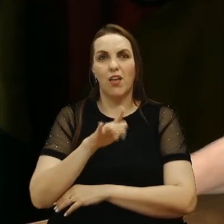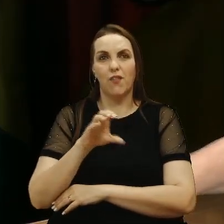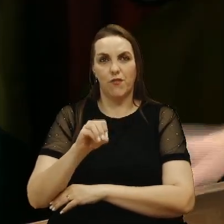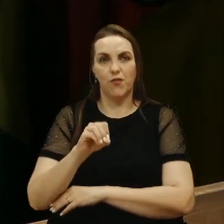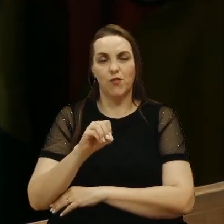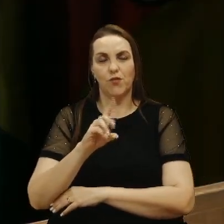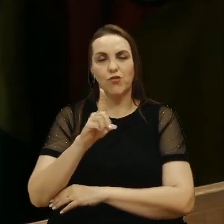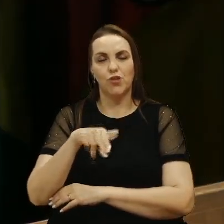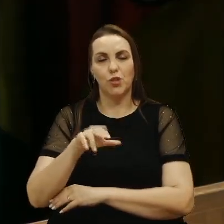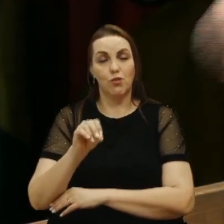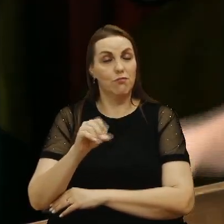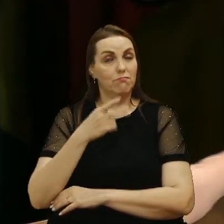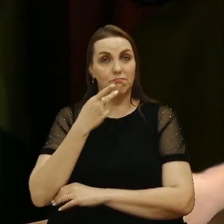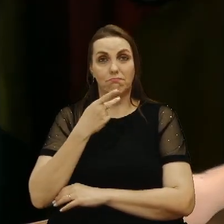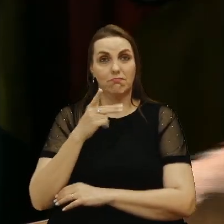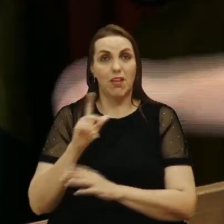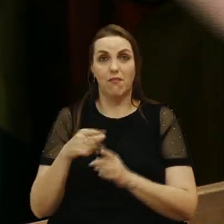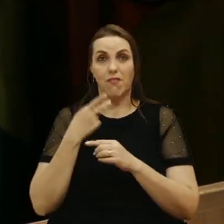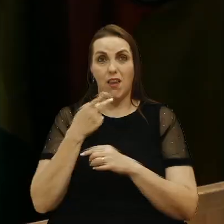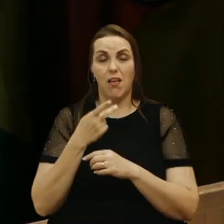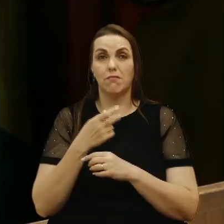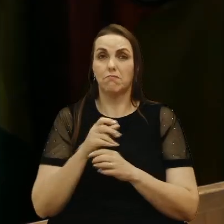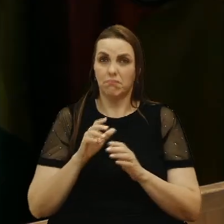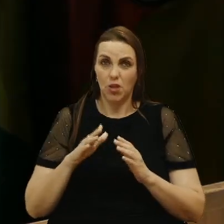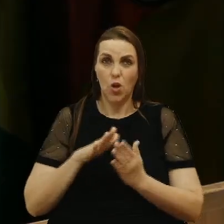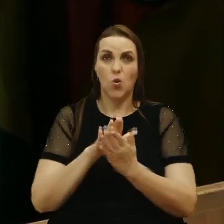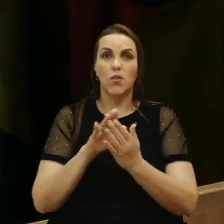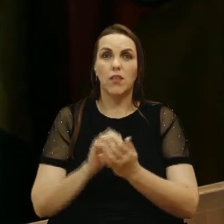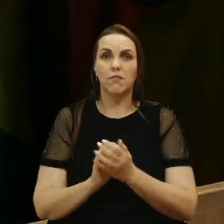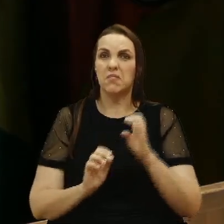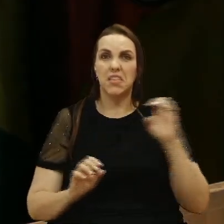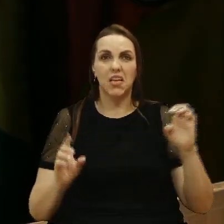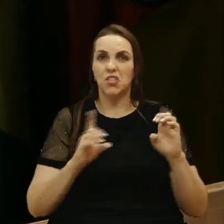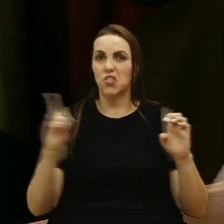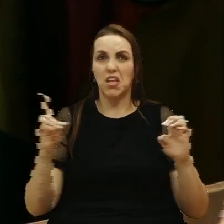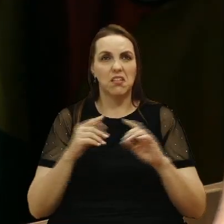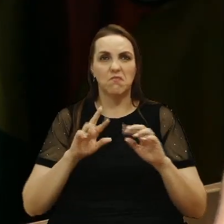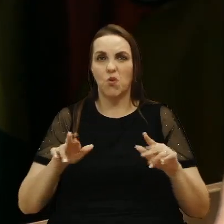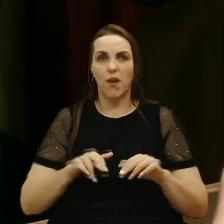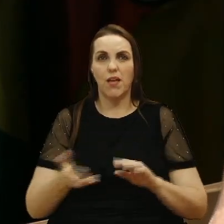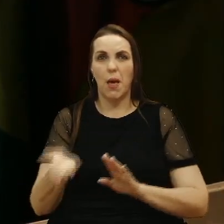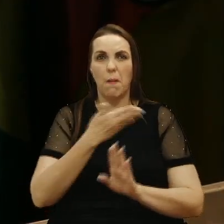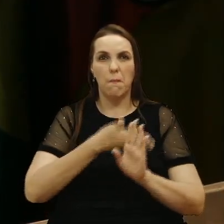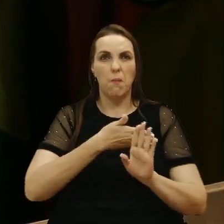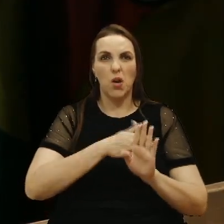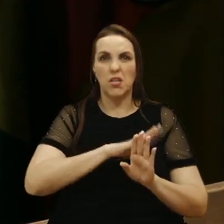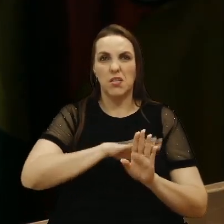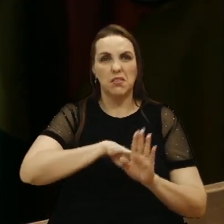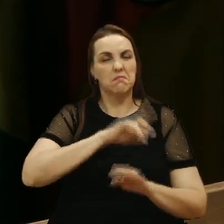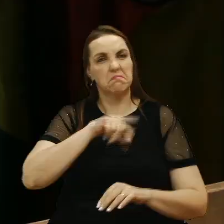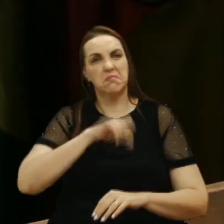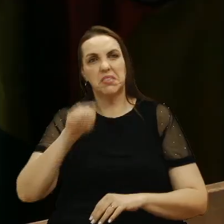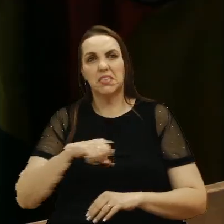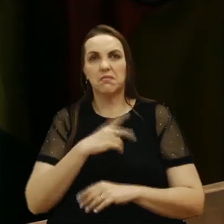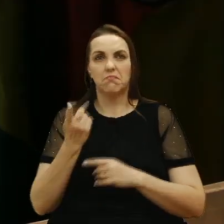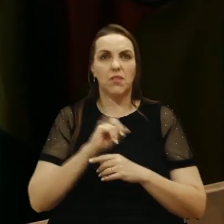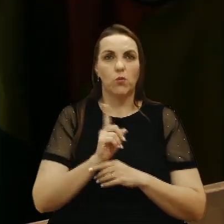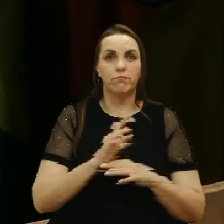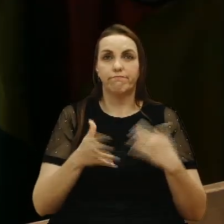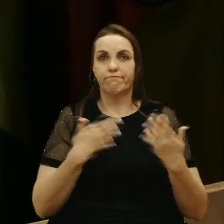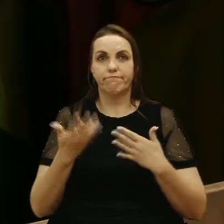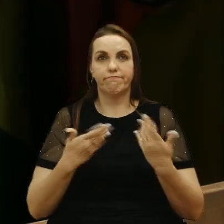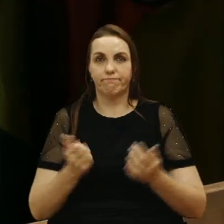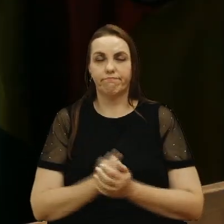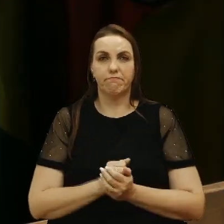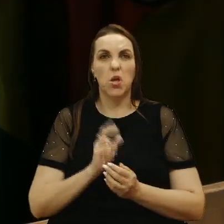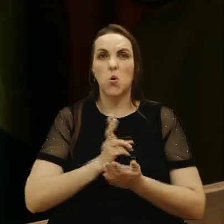privilégios. Isso aqui não é de esquerda ou de direita, é de hipócritas contra não hipócritas. E eu estarei sempre ao lado Uma parte, dos não